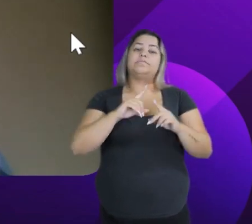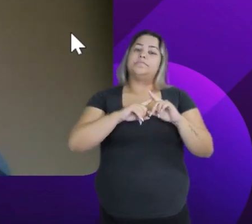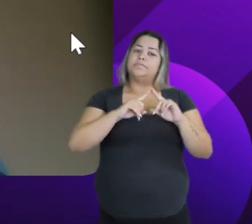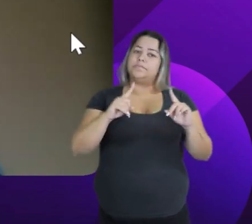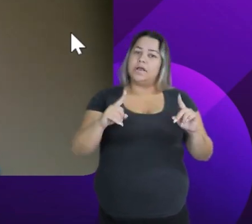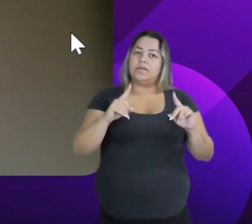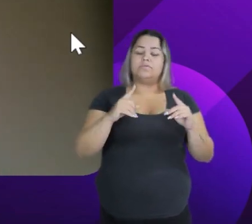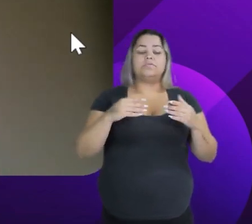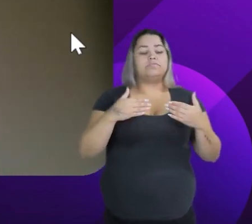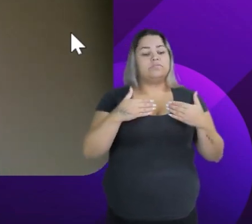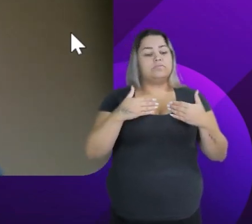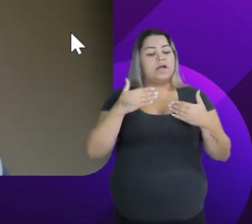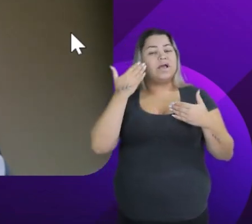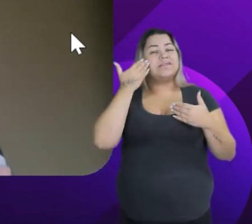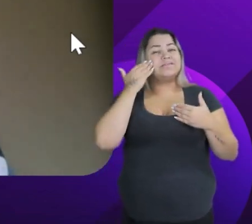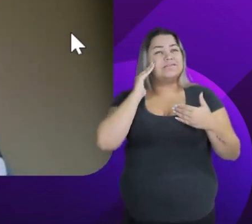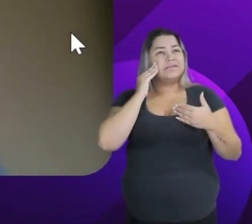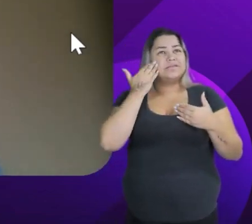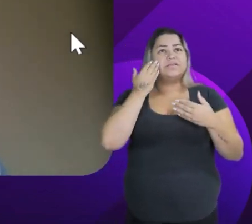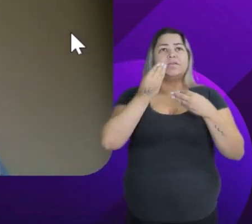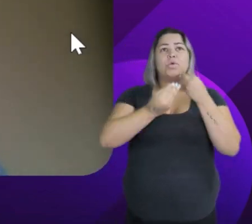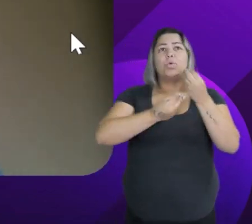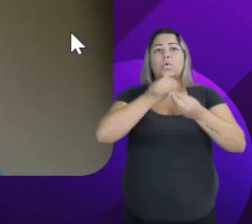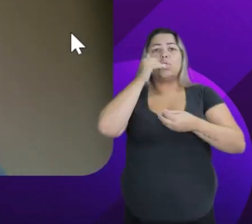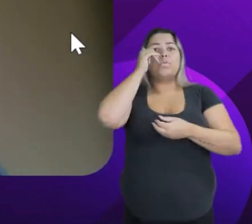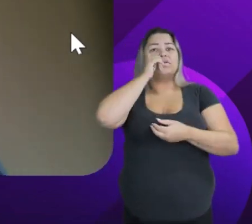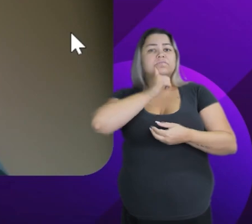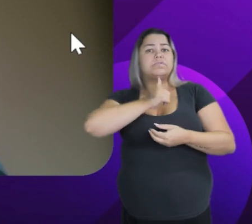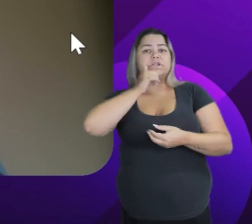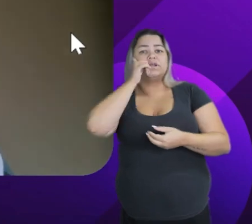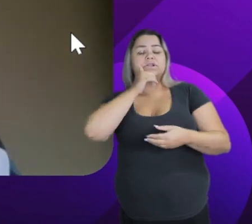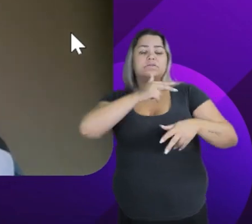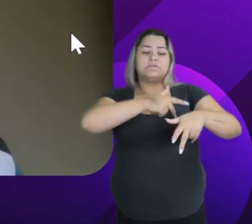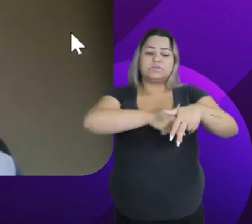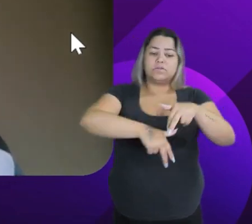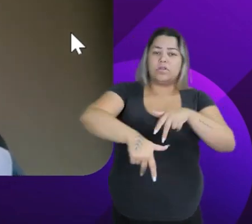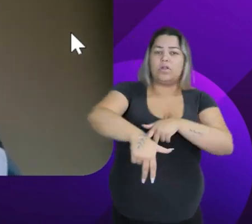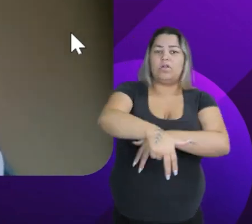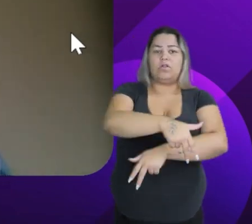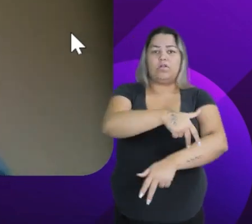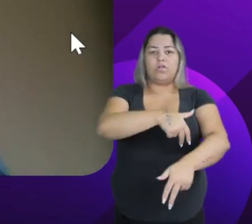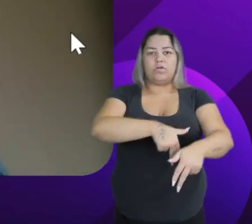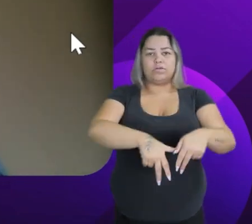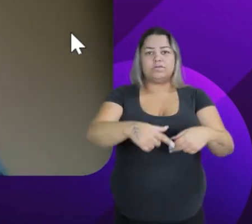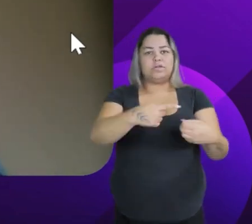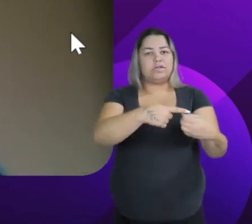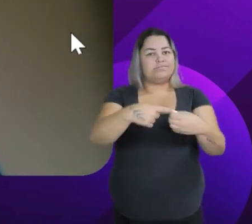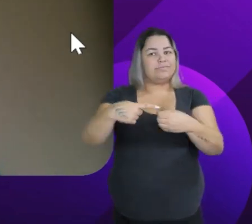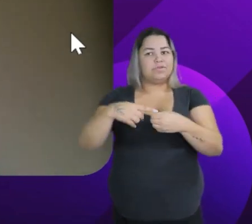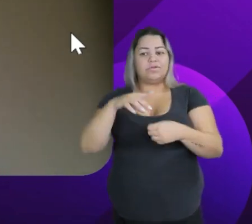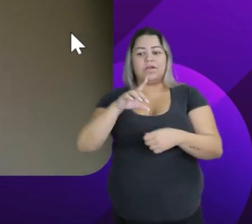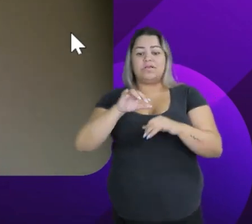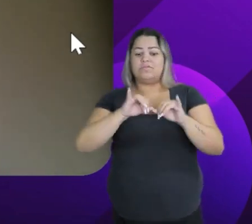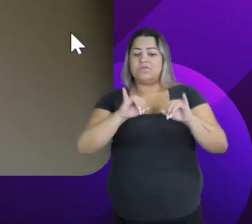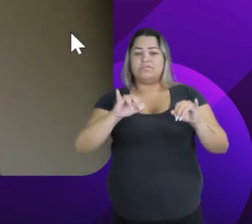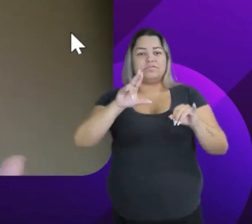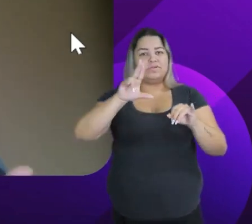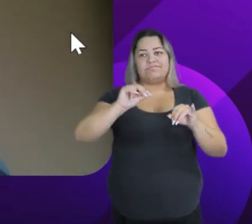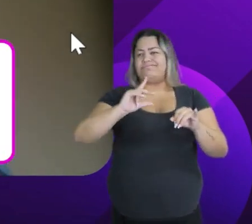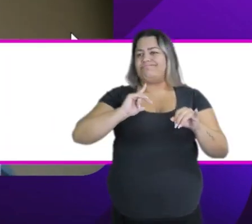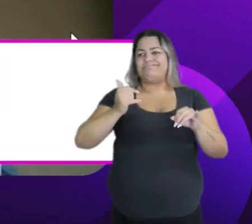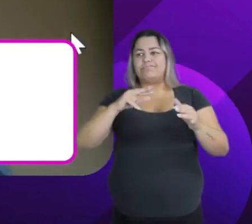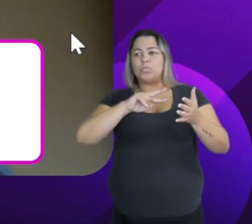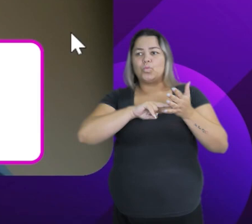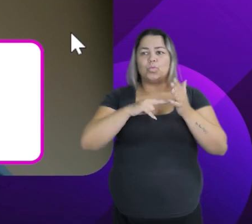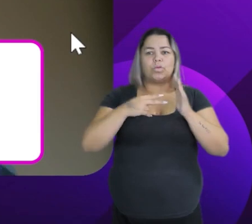vai abrir e tentar entender como as mulheres se deslocam nas cidades, esse dado ele já não faz muito sentido. Porque a